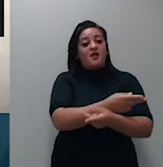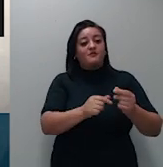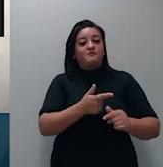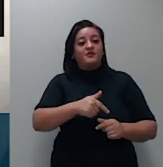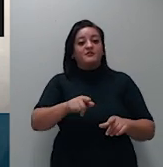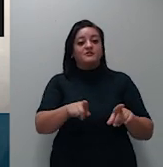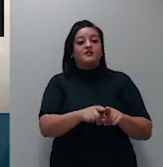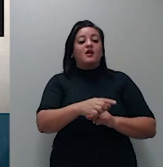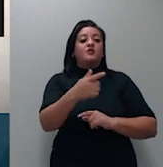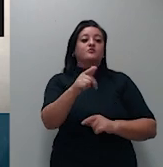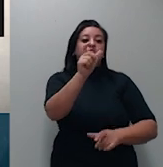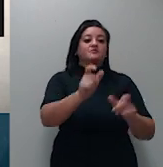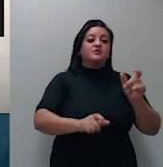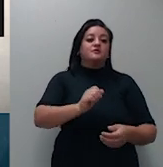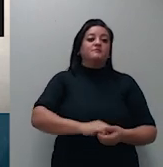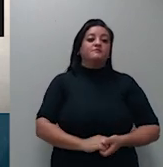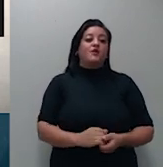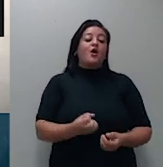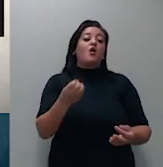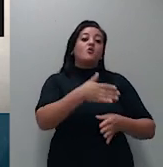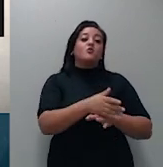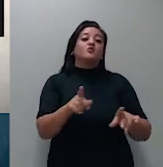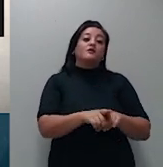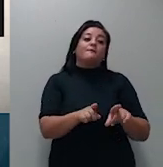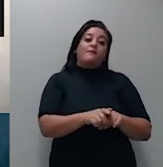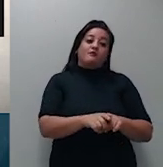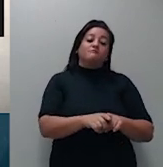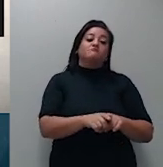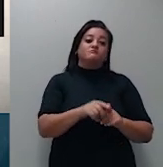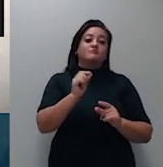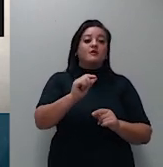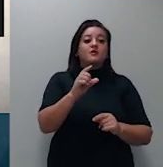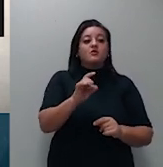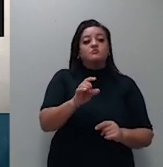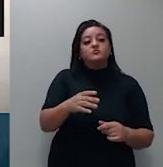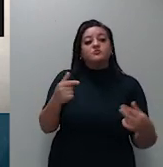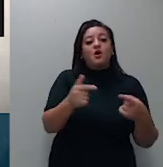onde se inclui a recorrente que não sobe